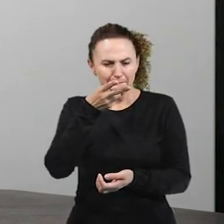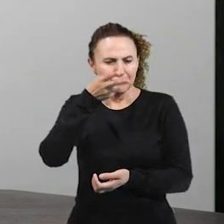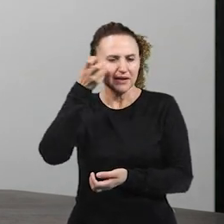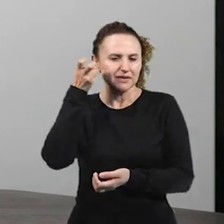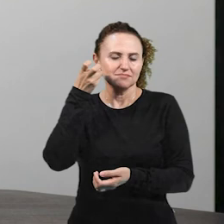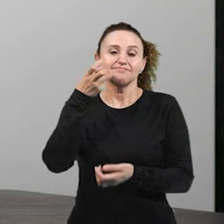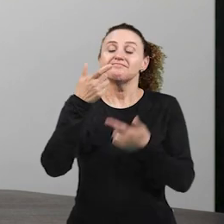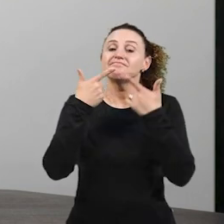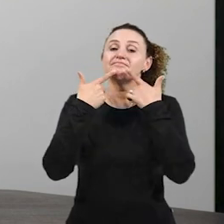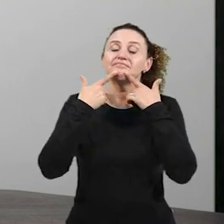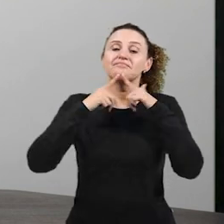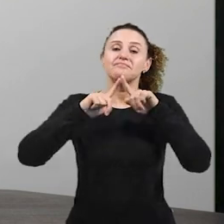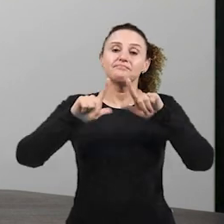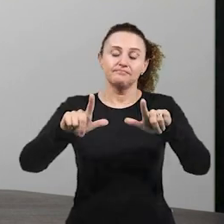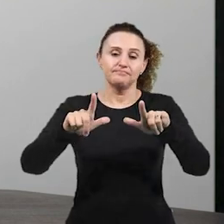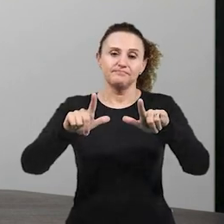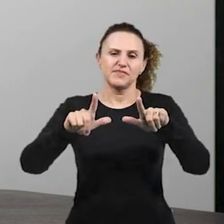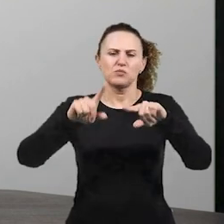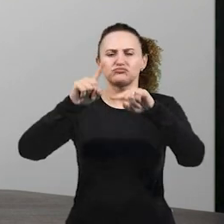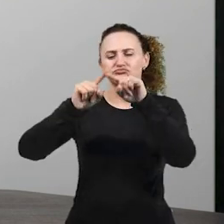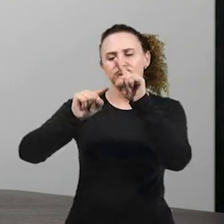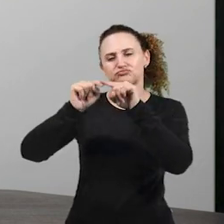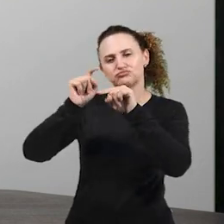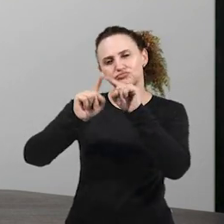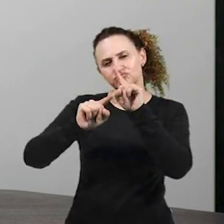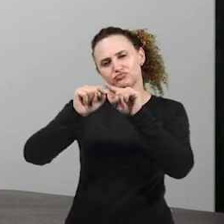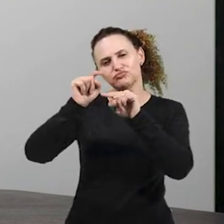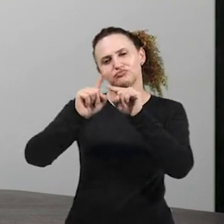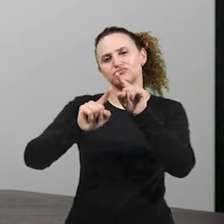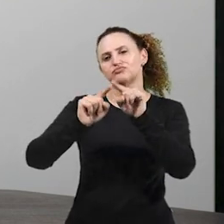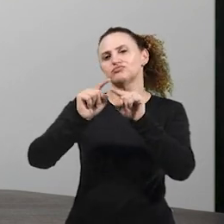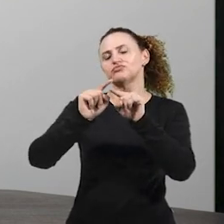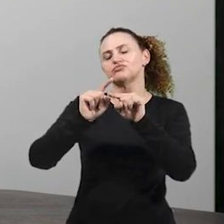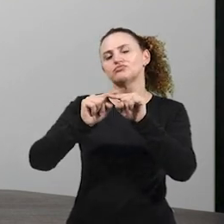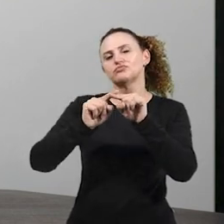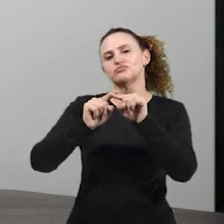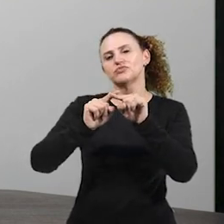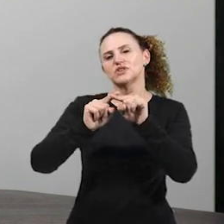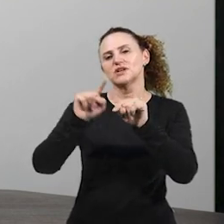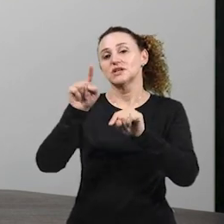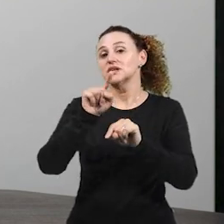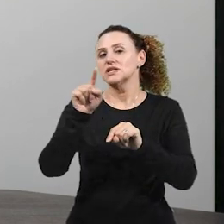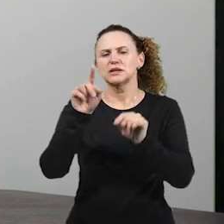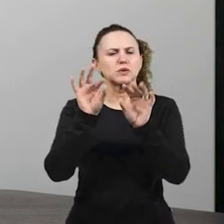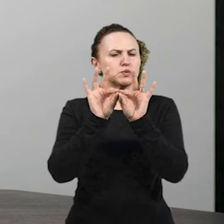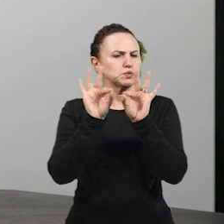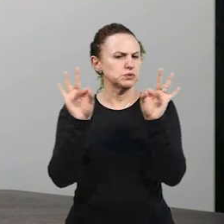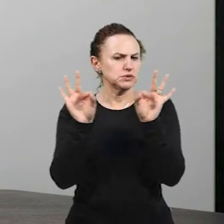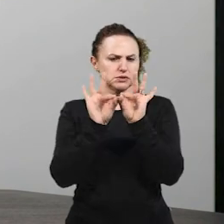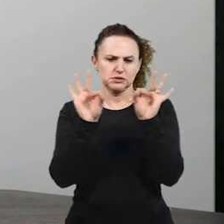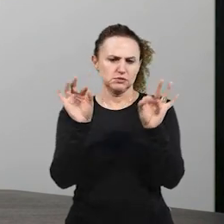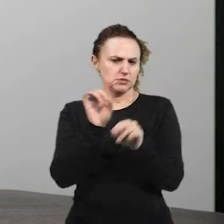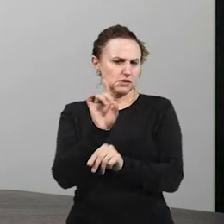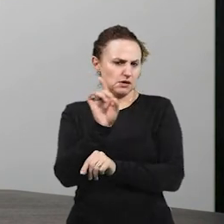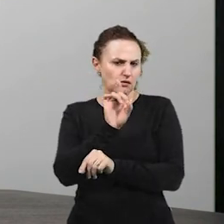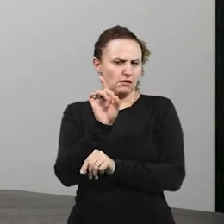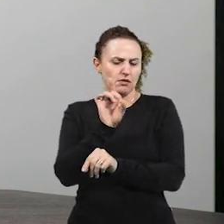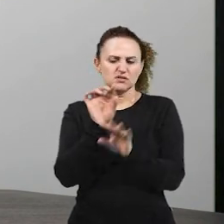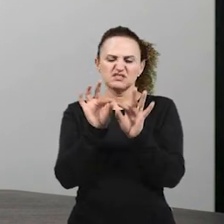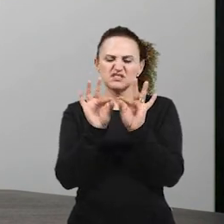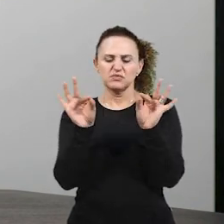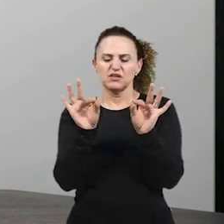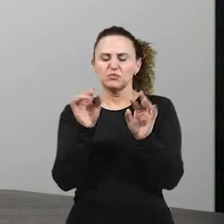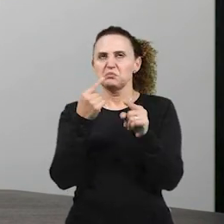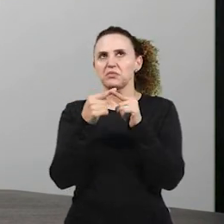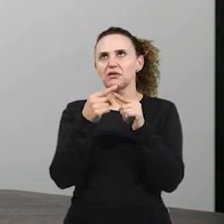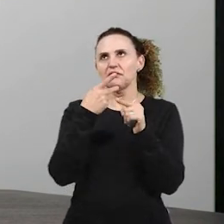a língua como um objeto não simples não é porque nós